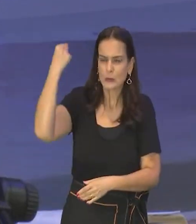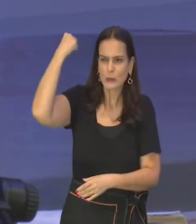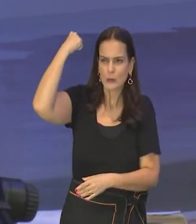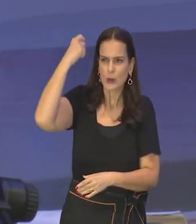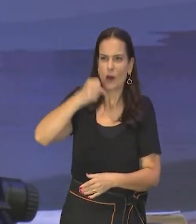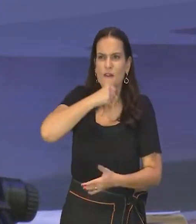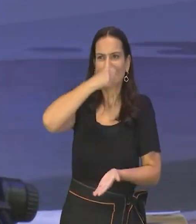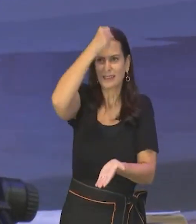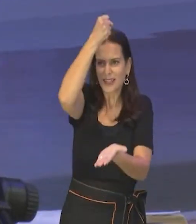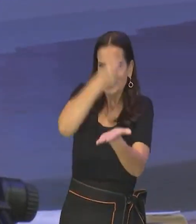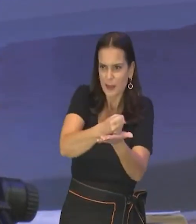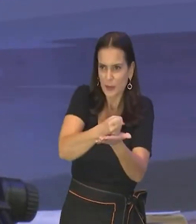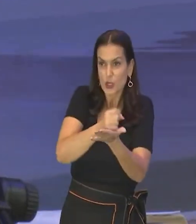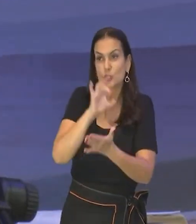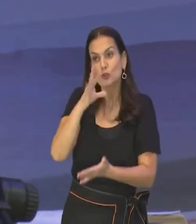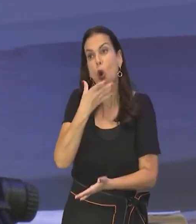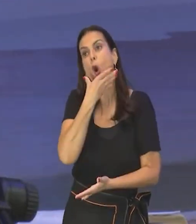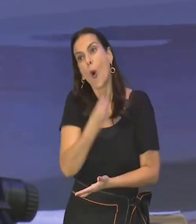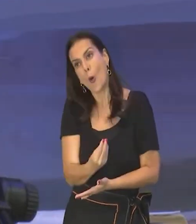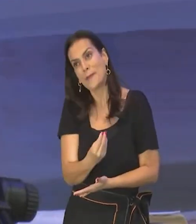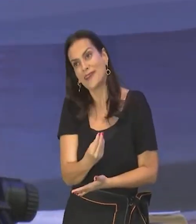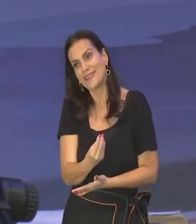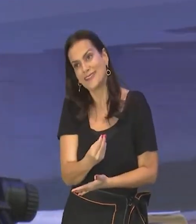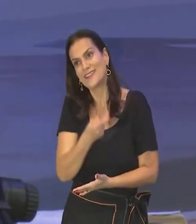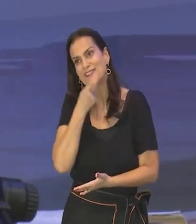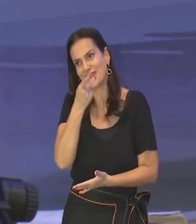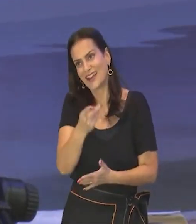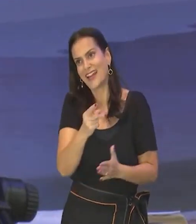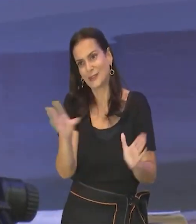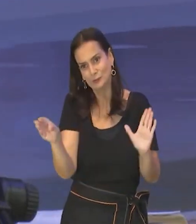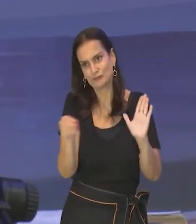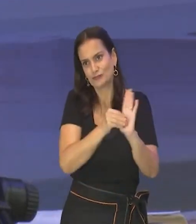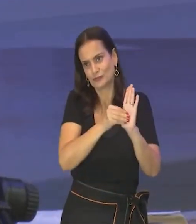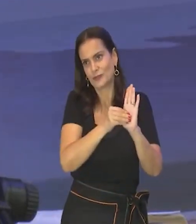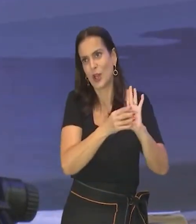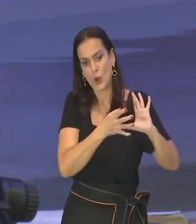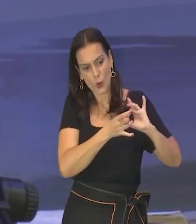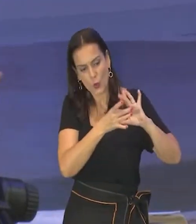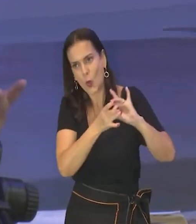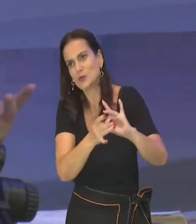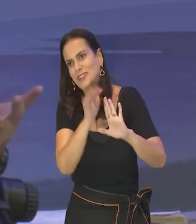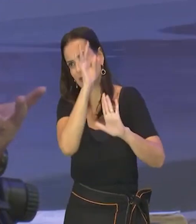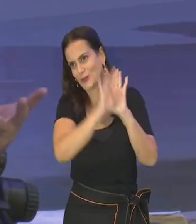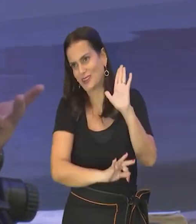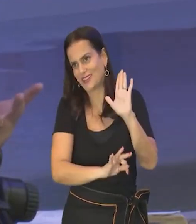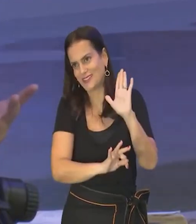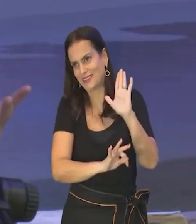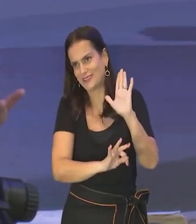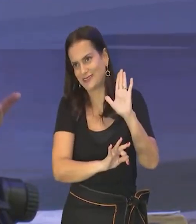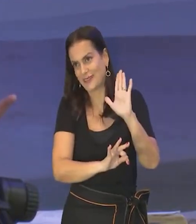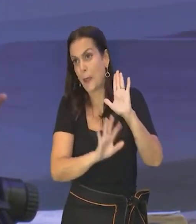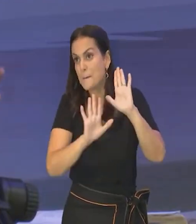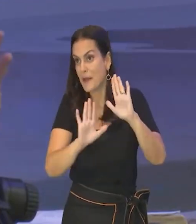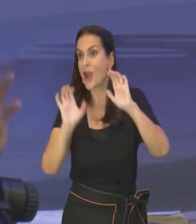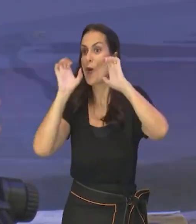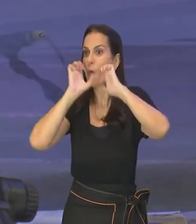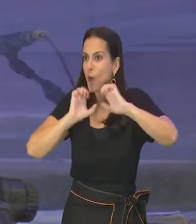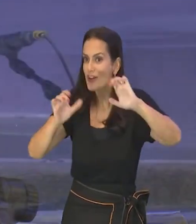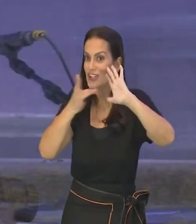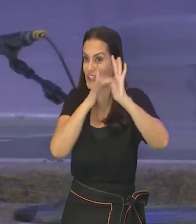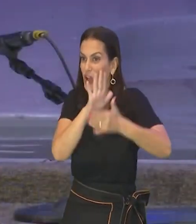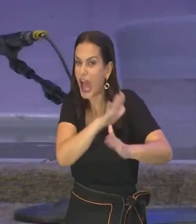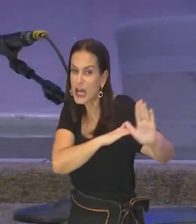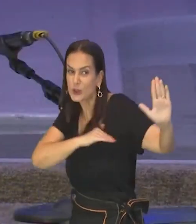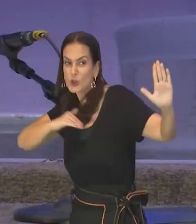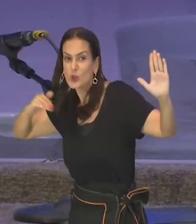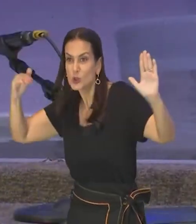Antigo Testamento, talvez só os homens fossem citados. Mas como nós temos aqui o Evangelho de Jesus Cristo a todas as